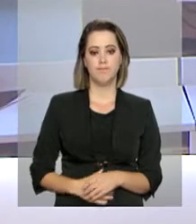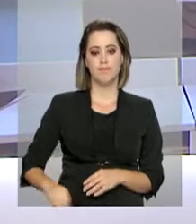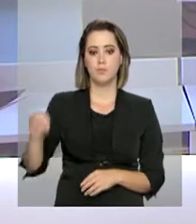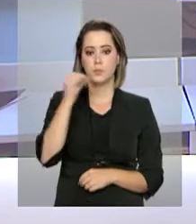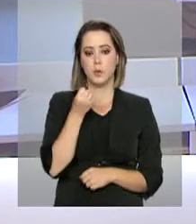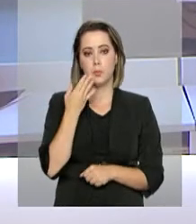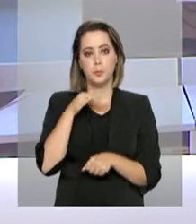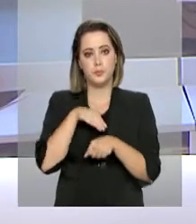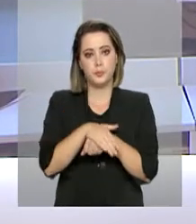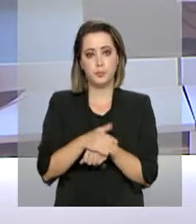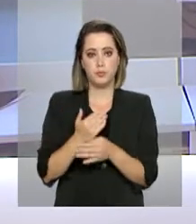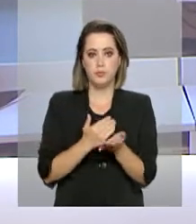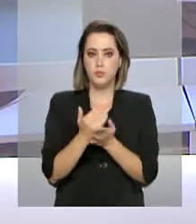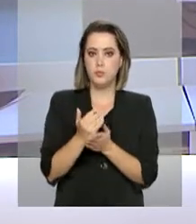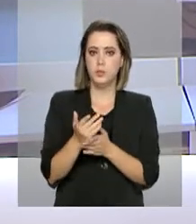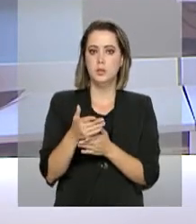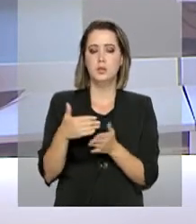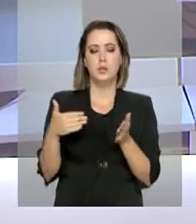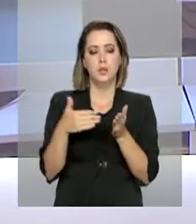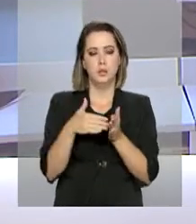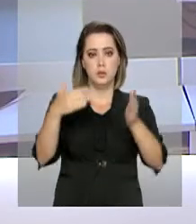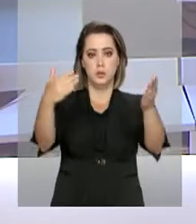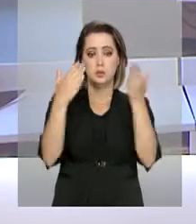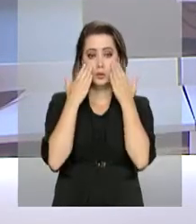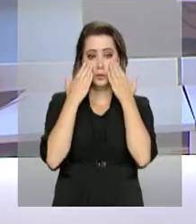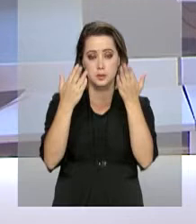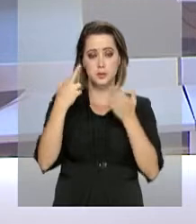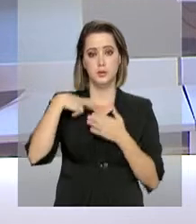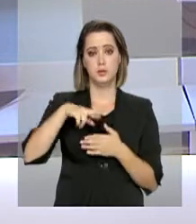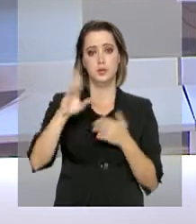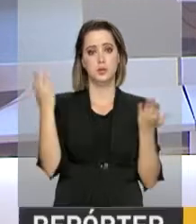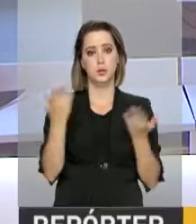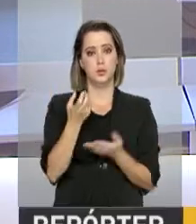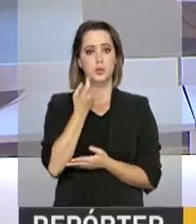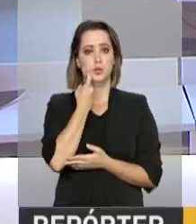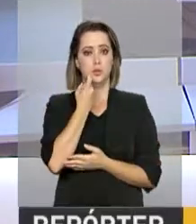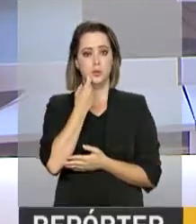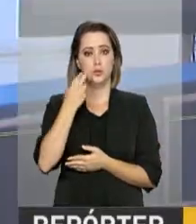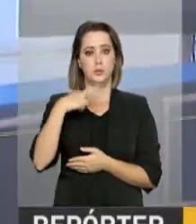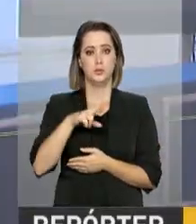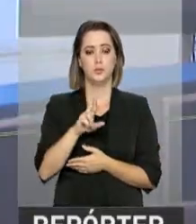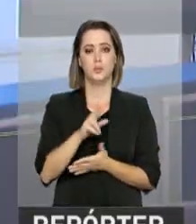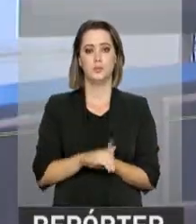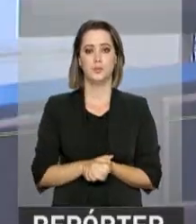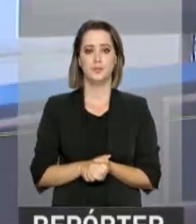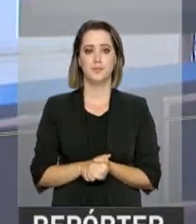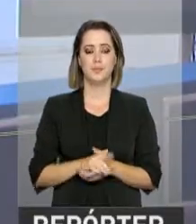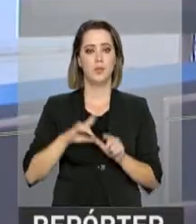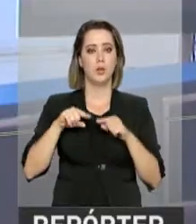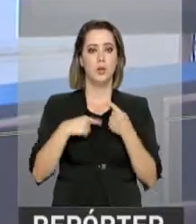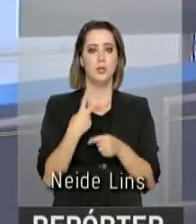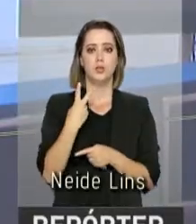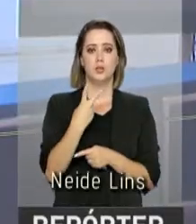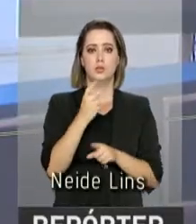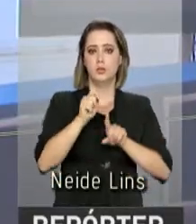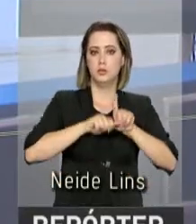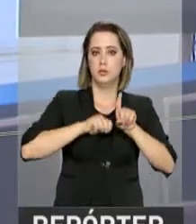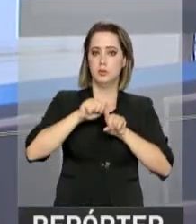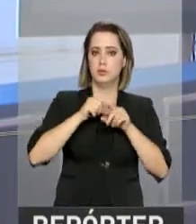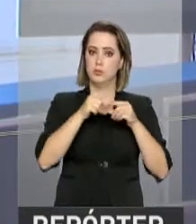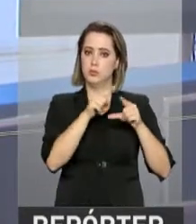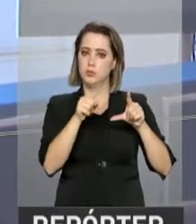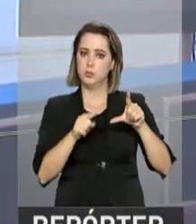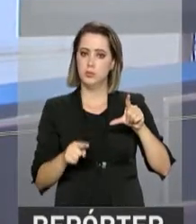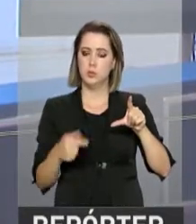Olá, boa noite. Começa agora a última edição desta sexta-feira do Repórter NBR. Após 22 meses de